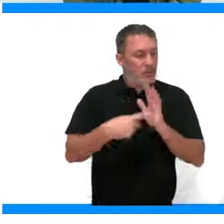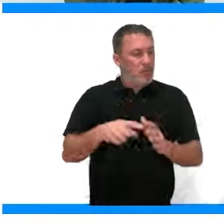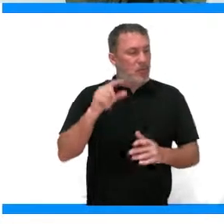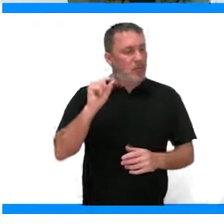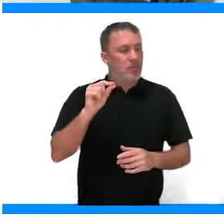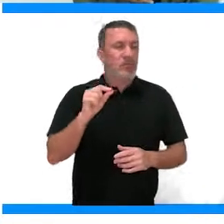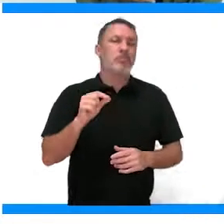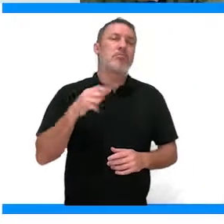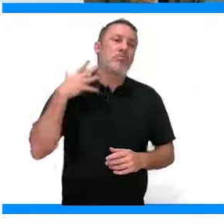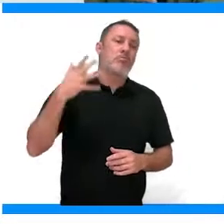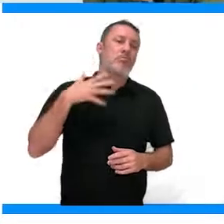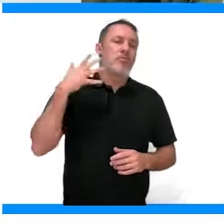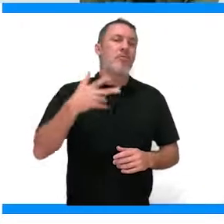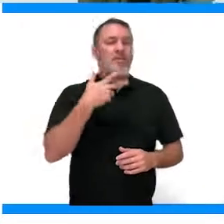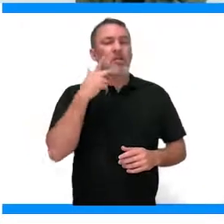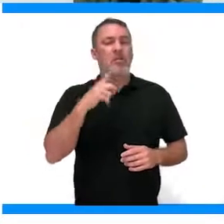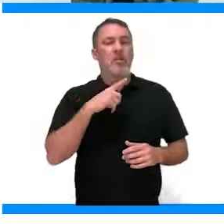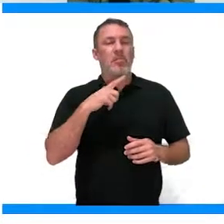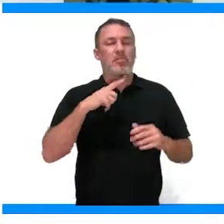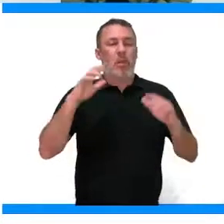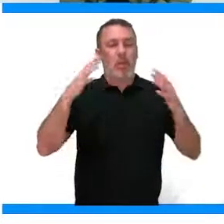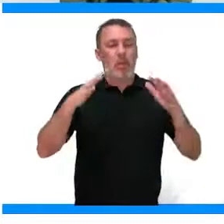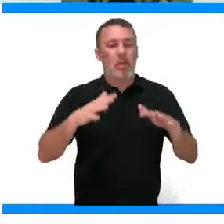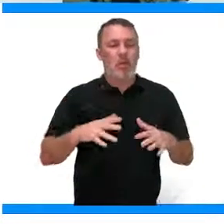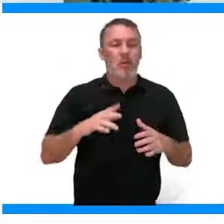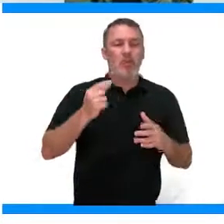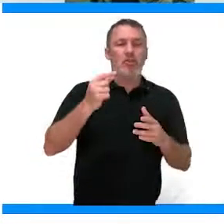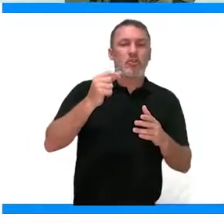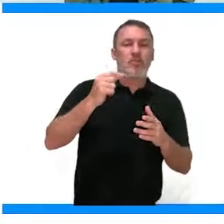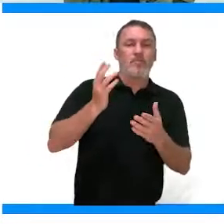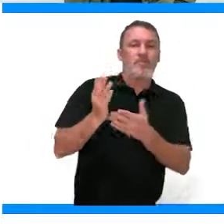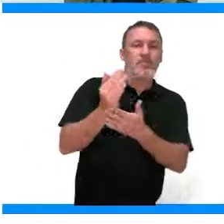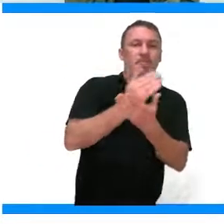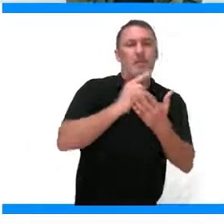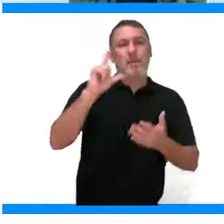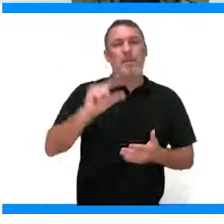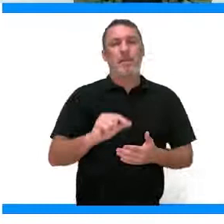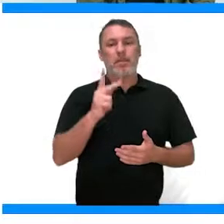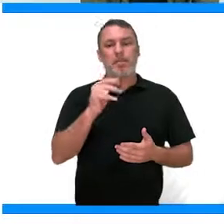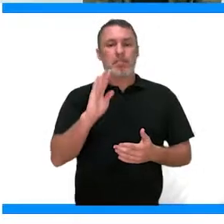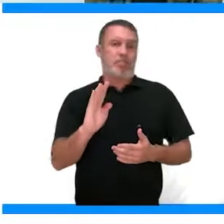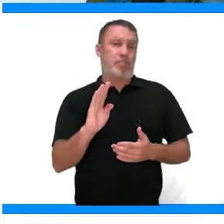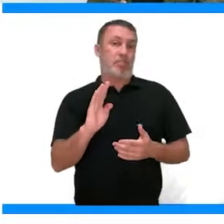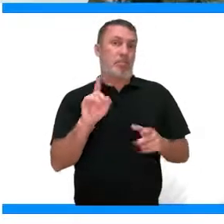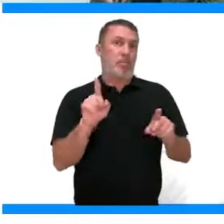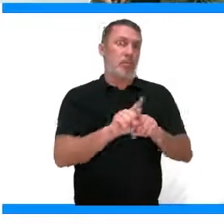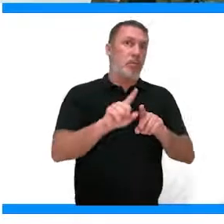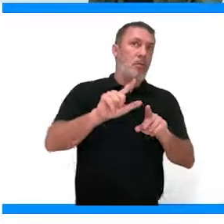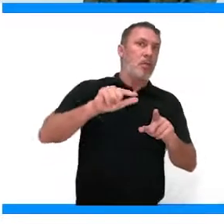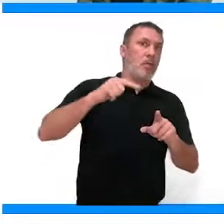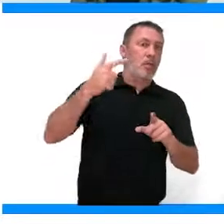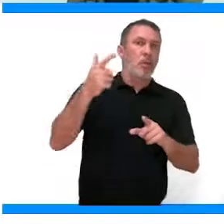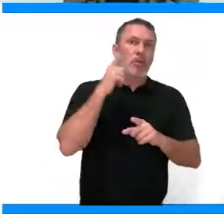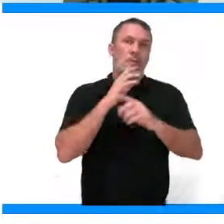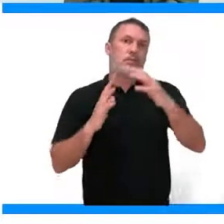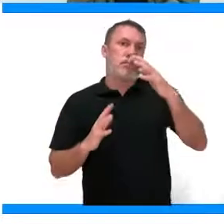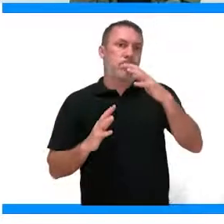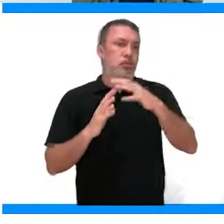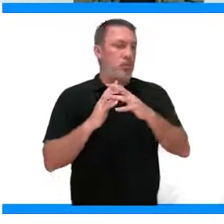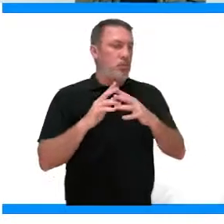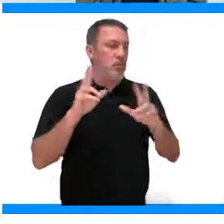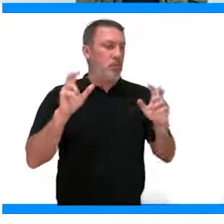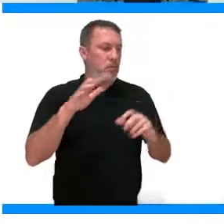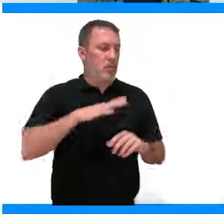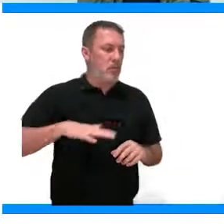na participação do agronegócio no PIB brasileiro e a posterior recuperação dessa participação